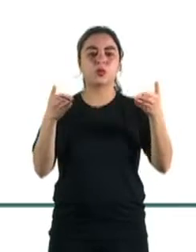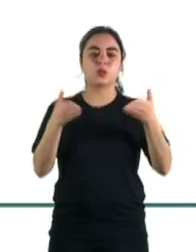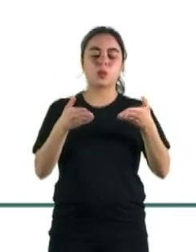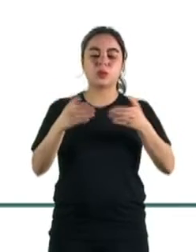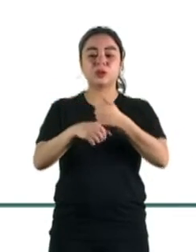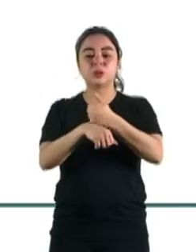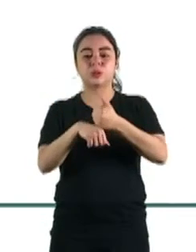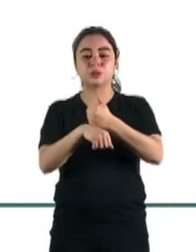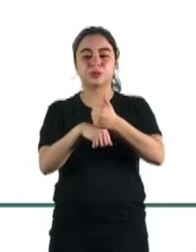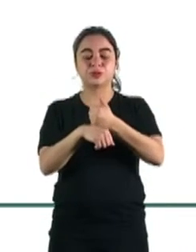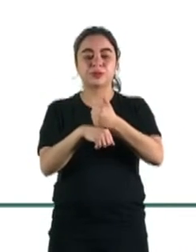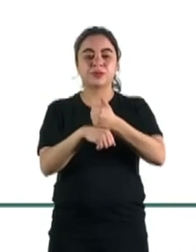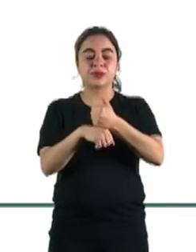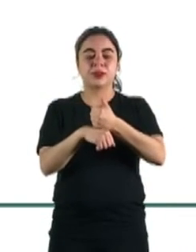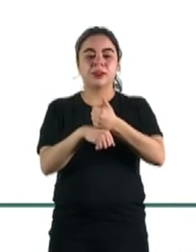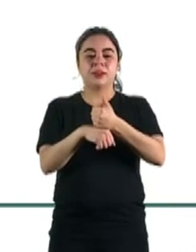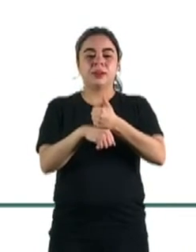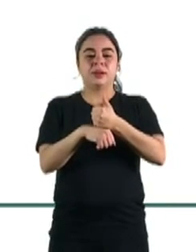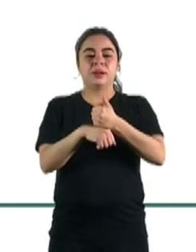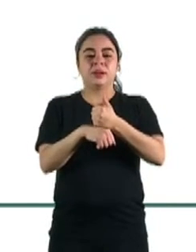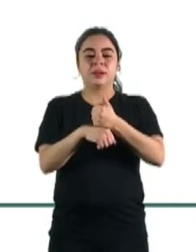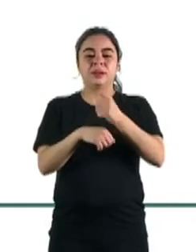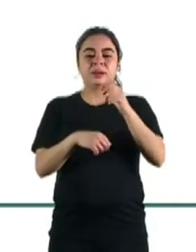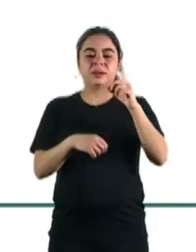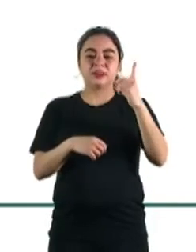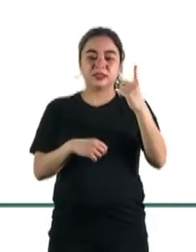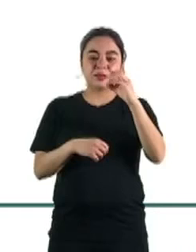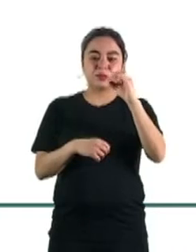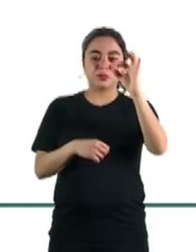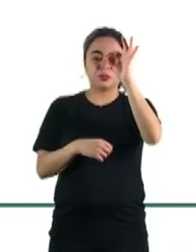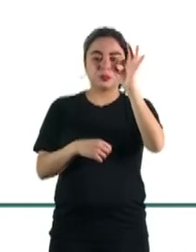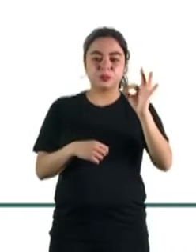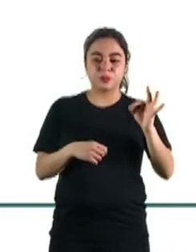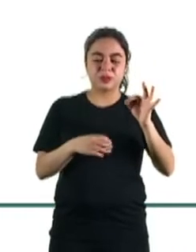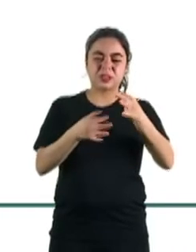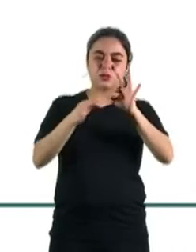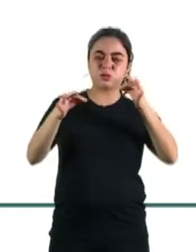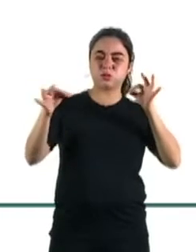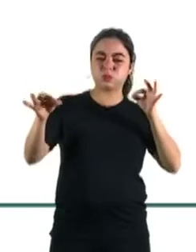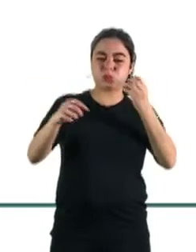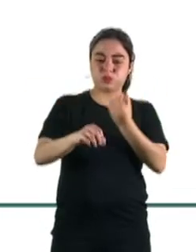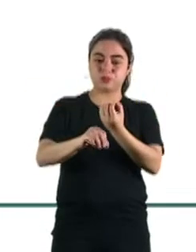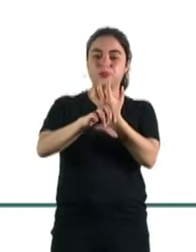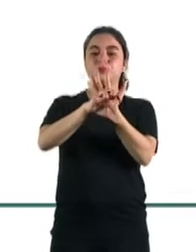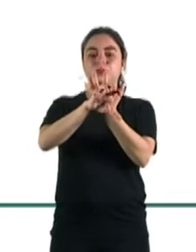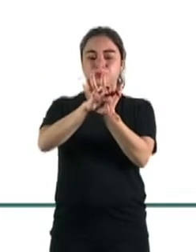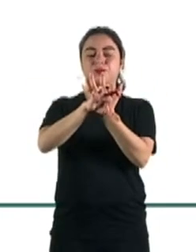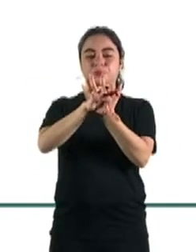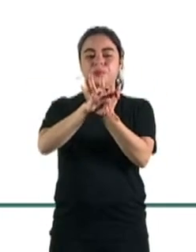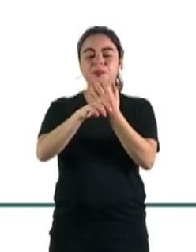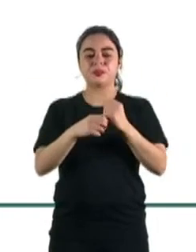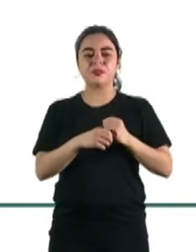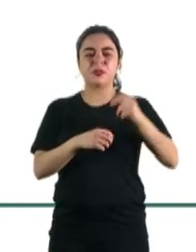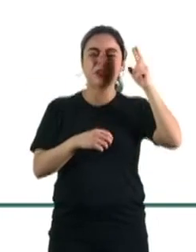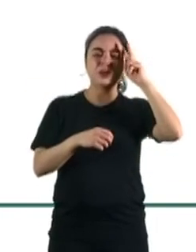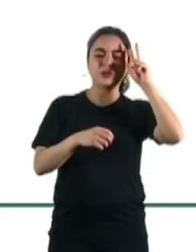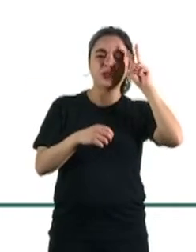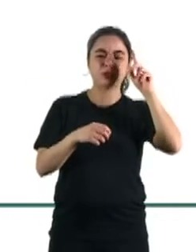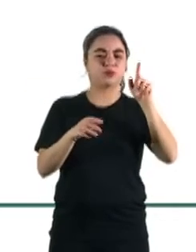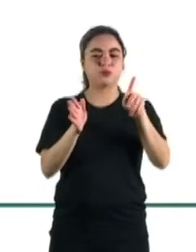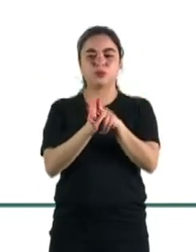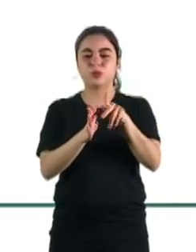carreiras que são 100% digitais, sempre foram dentro dos nossos ambientes ali históricos de